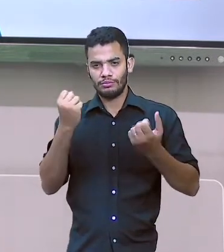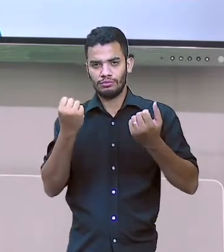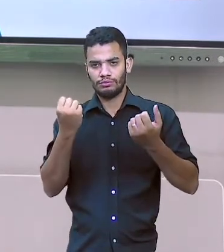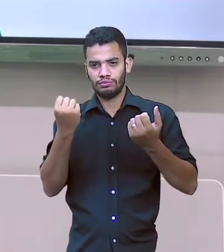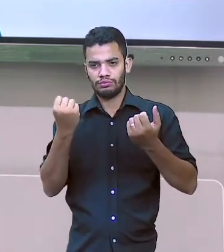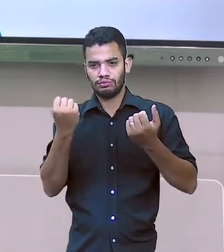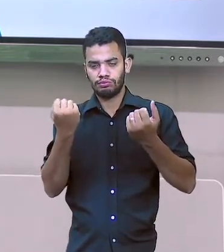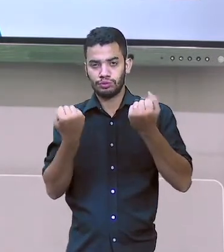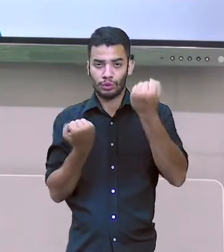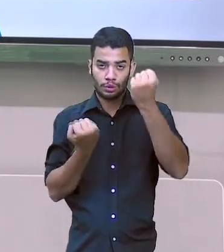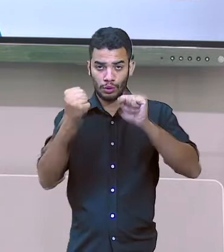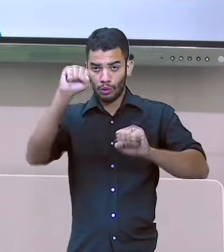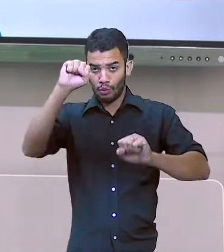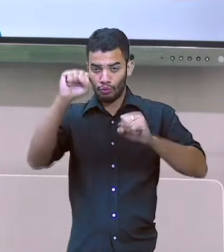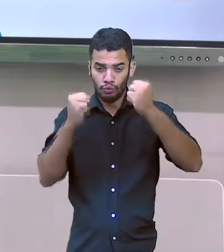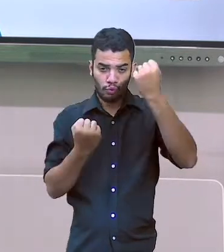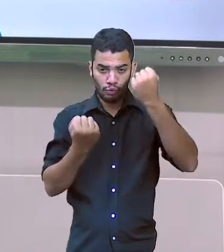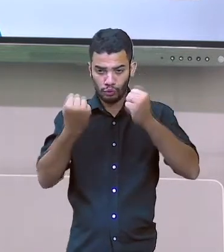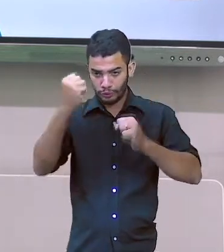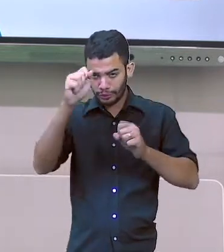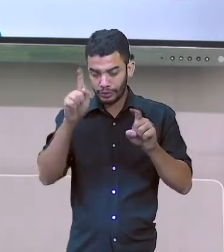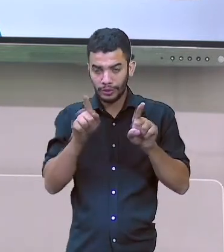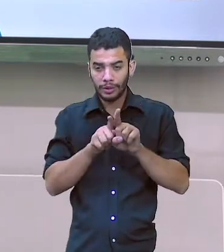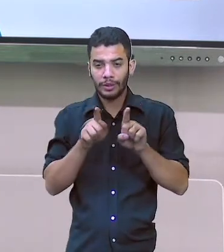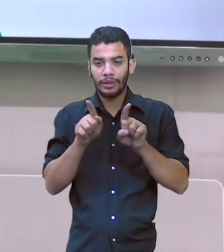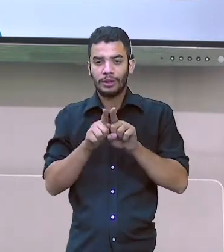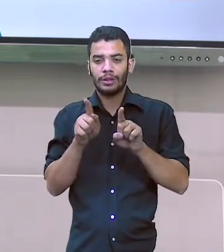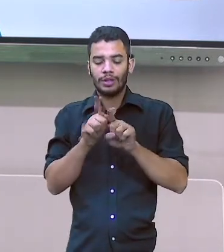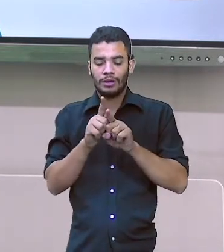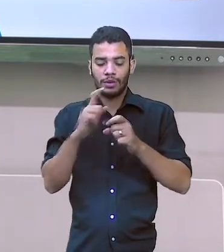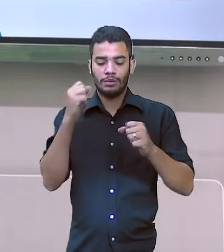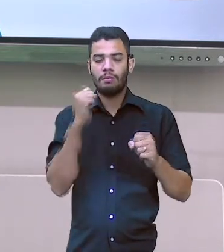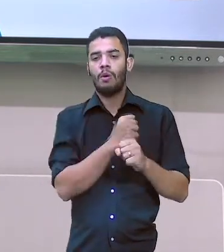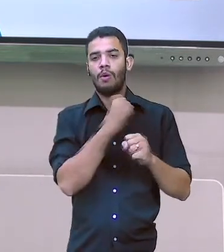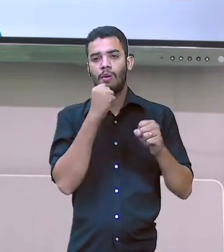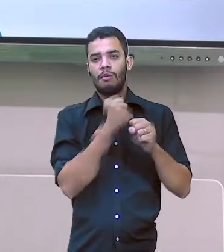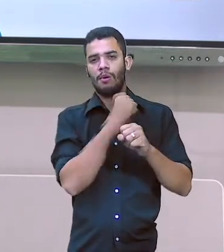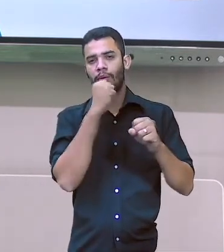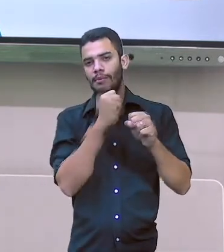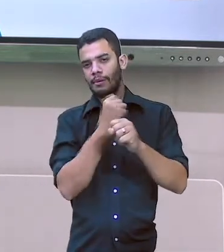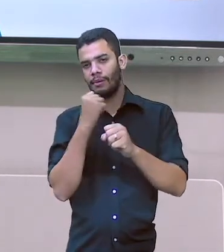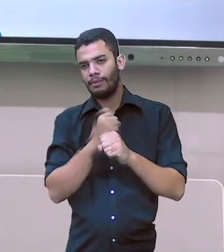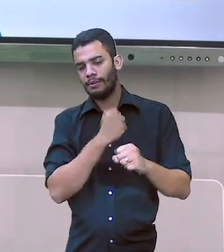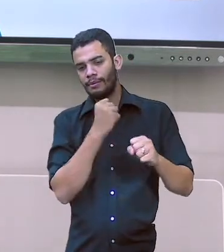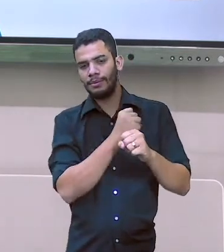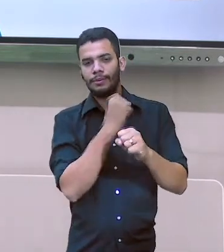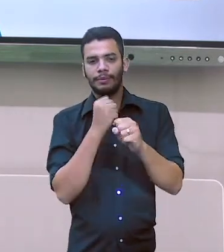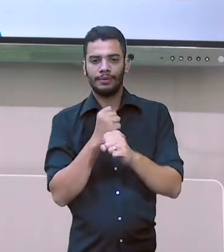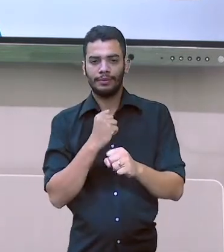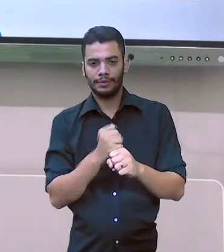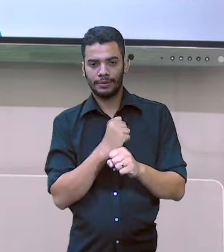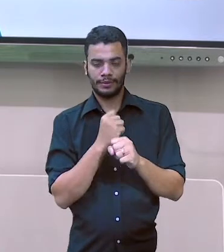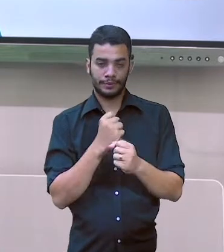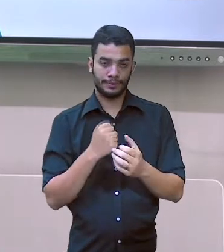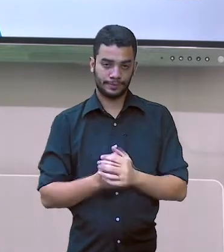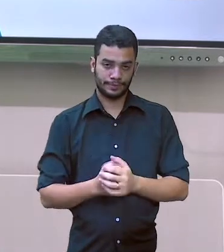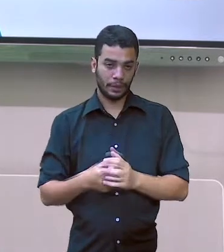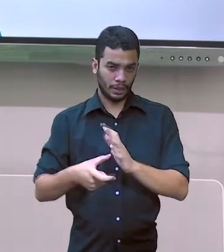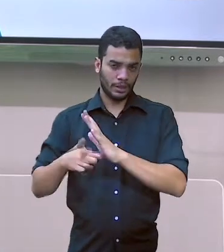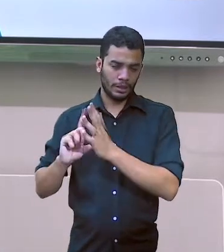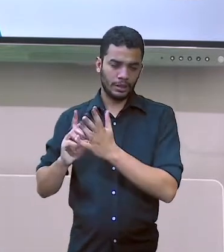a urbanização. Lembrando, nós tivemos uma aula que nós falamos sobre as novas profissões.